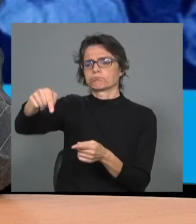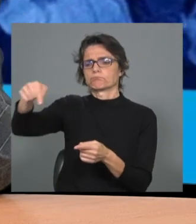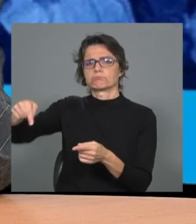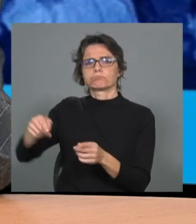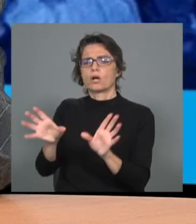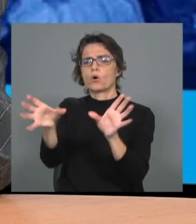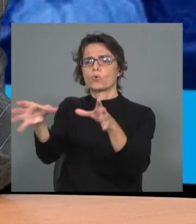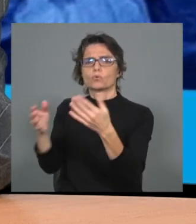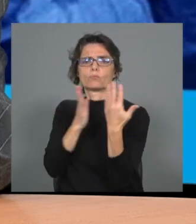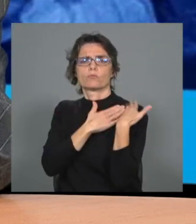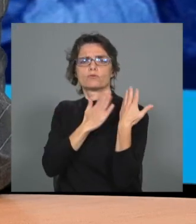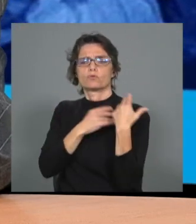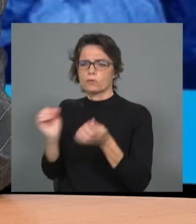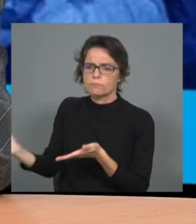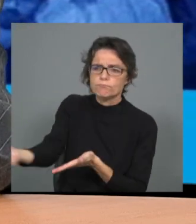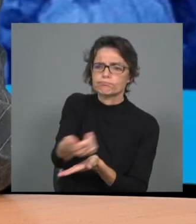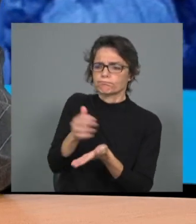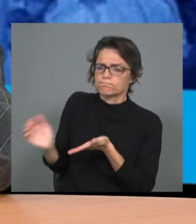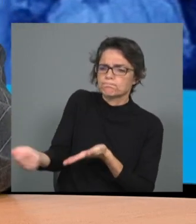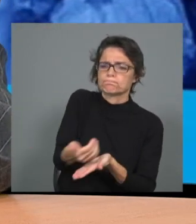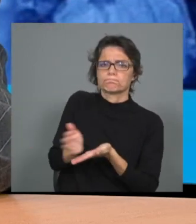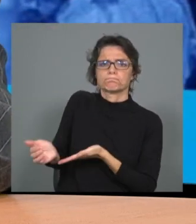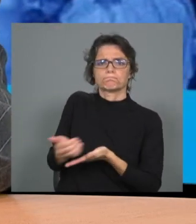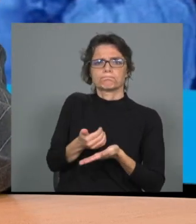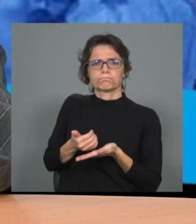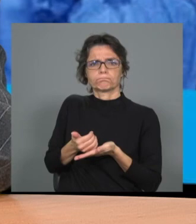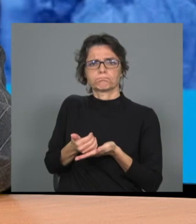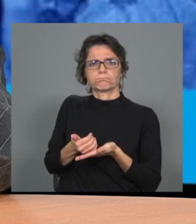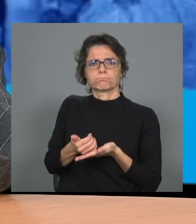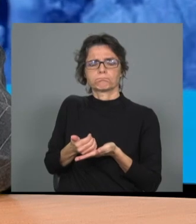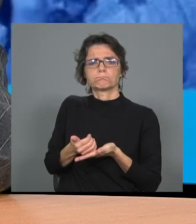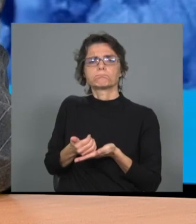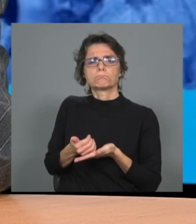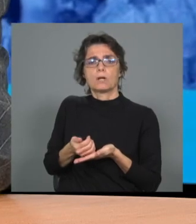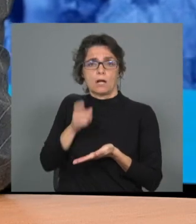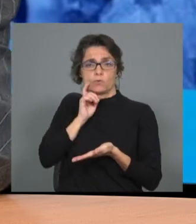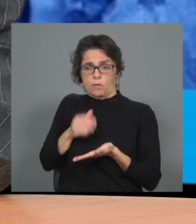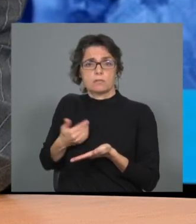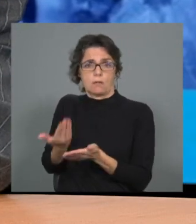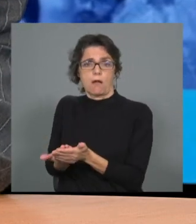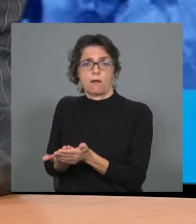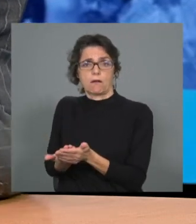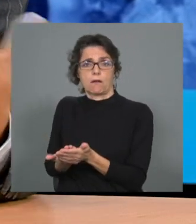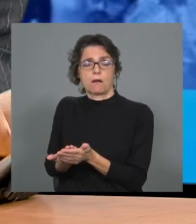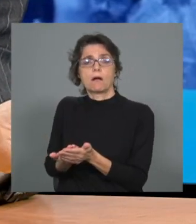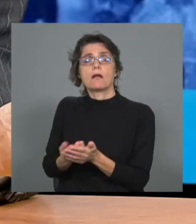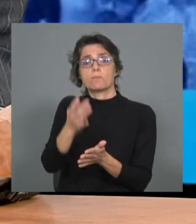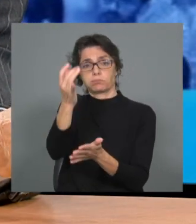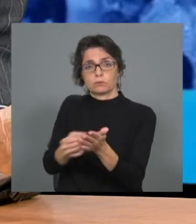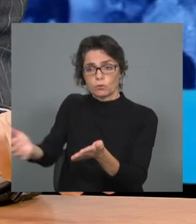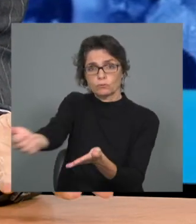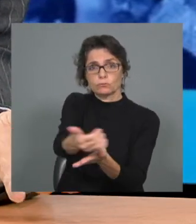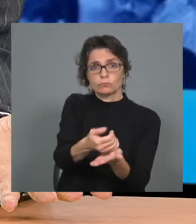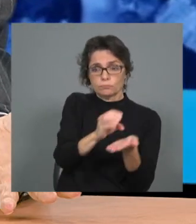a pessoas que cobravam os impostos, eles garantiam as condições de segurança e depois esses impostos eram